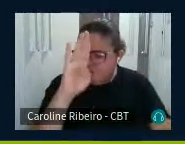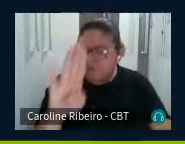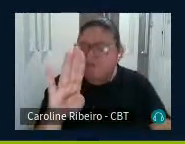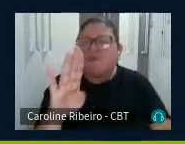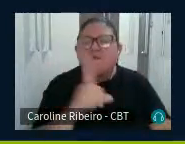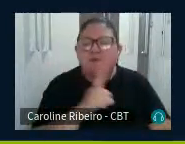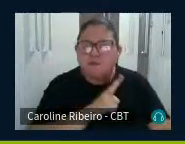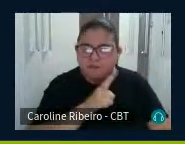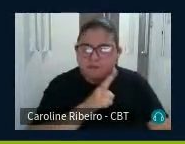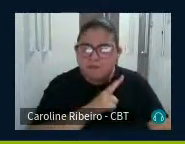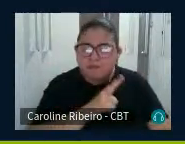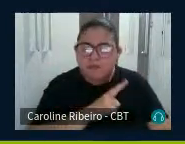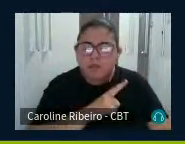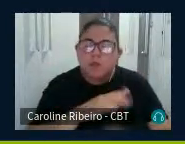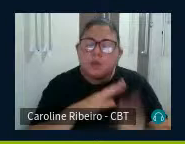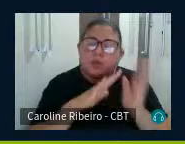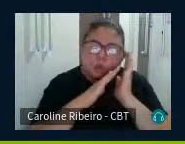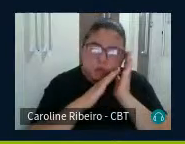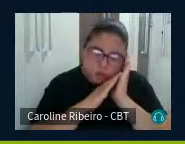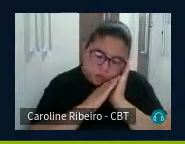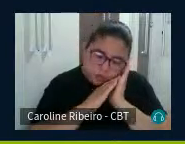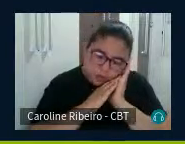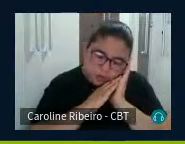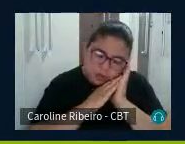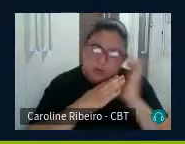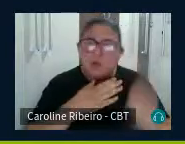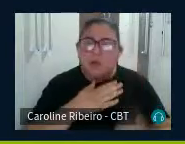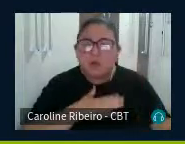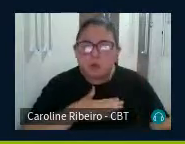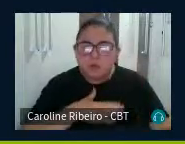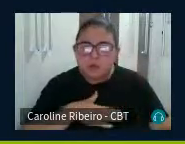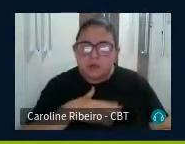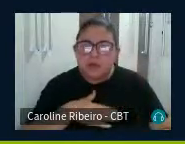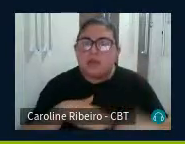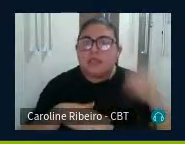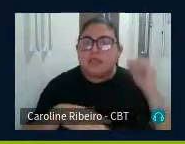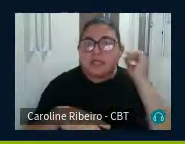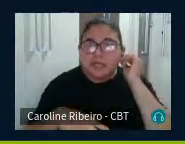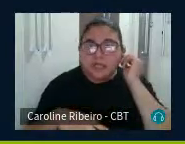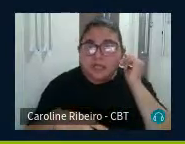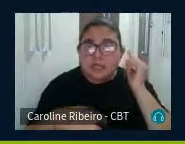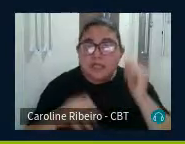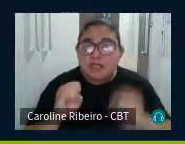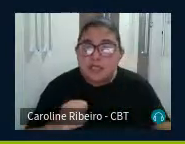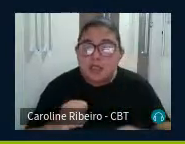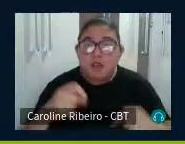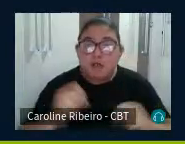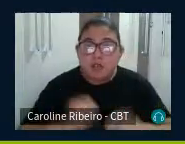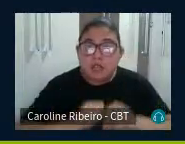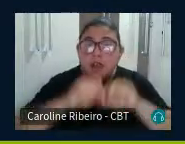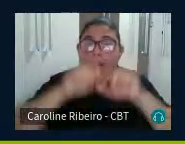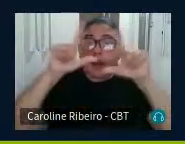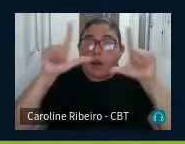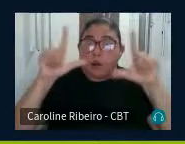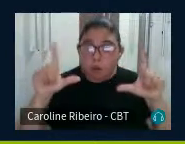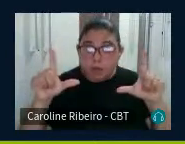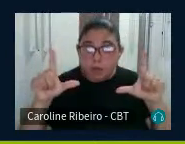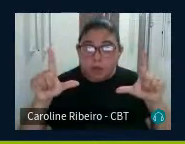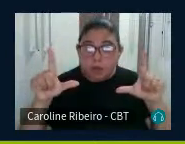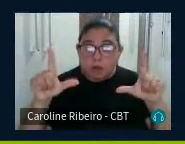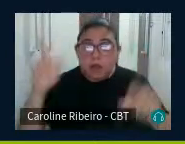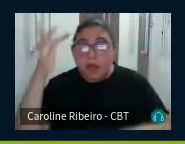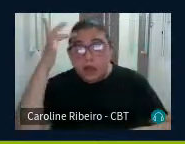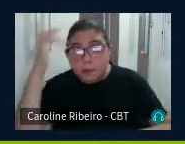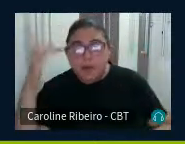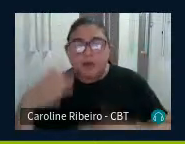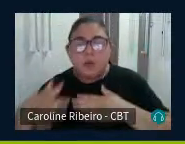O sono, que você vai ter que dormir, se um dia você fica acordado até mais tarde, no outro você tem que compensar. E o